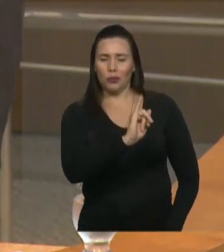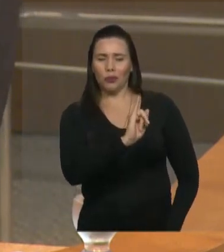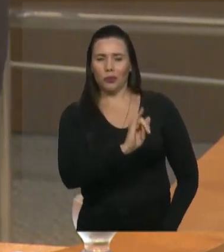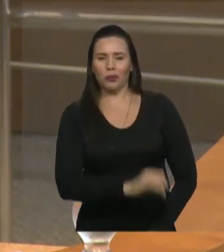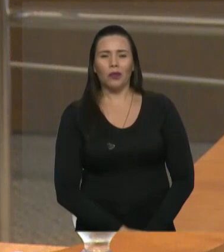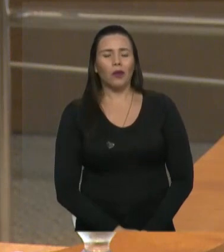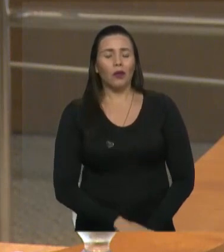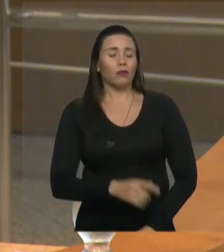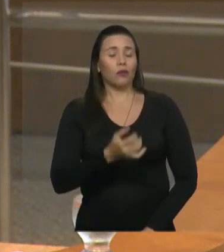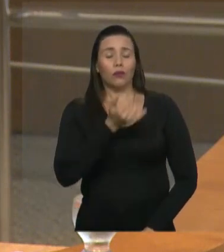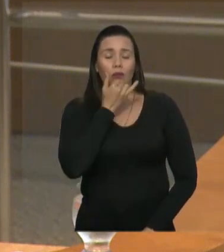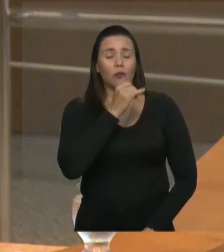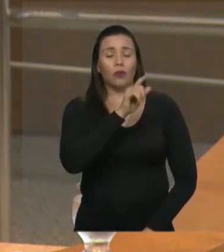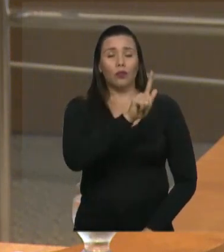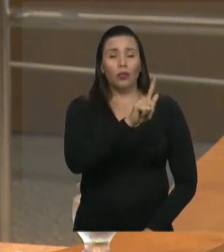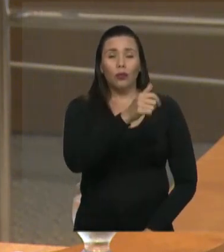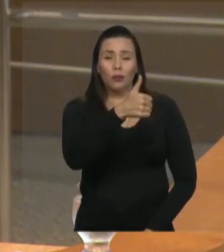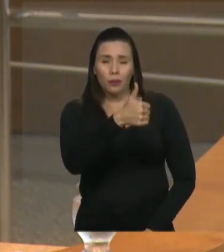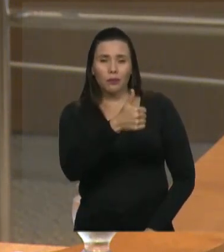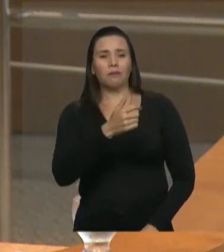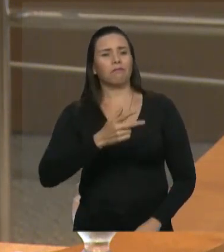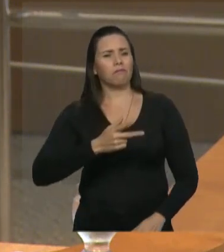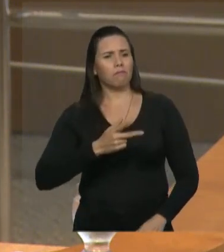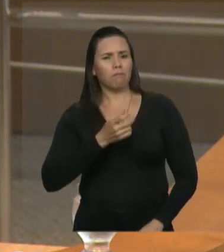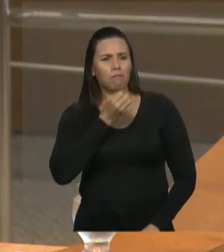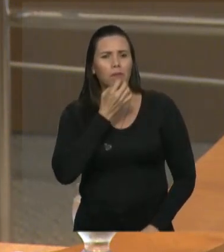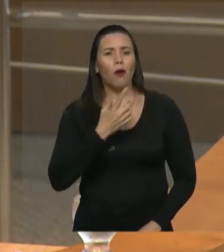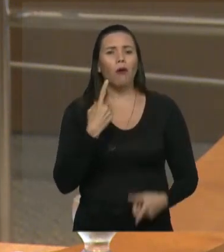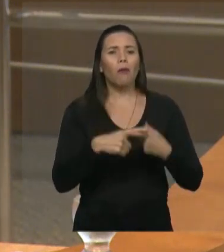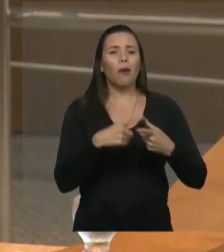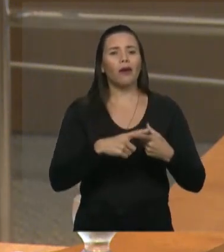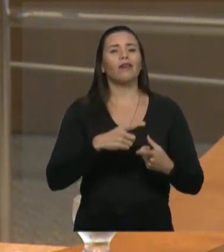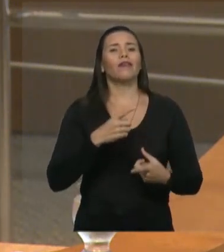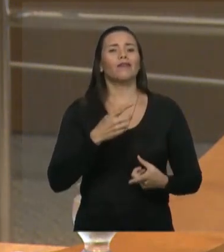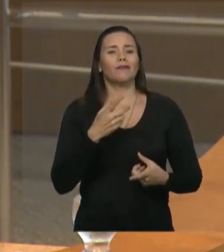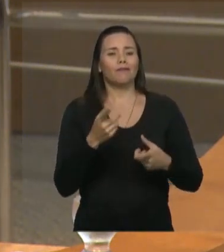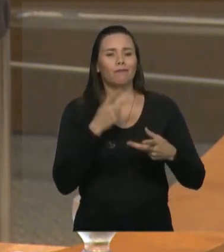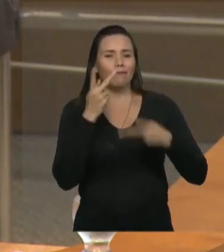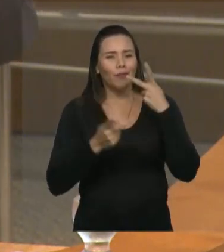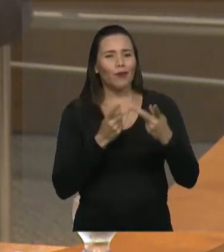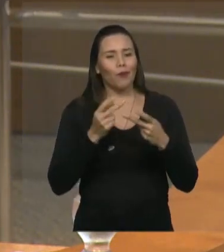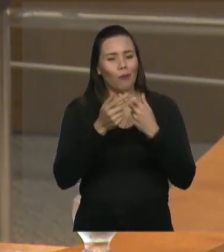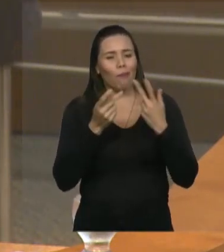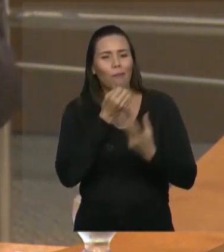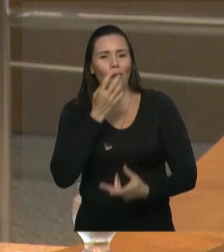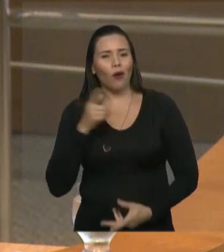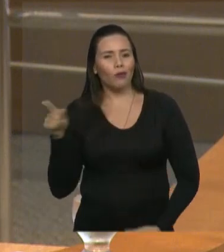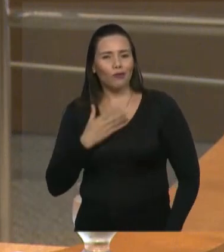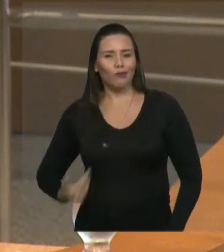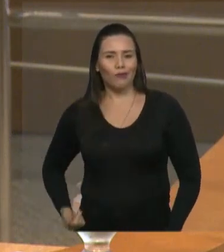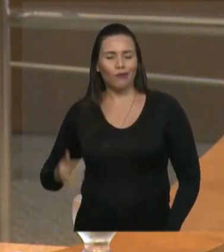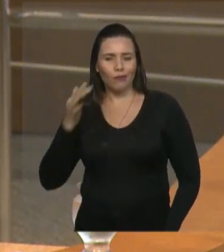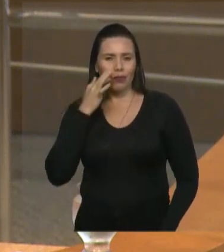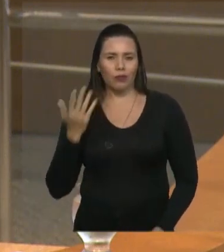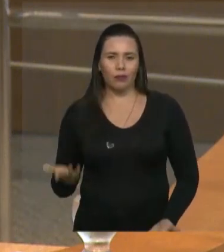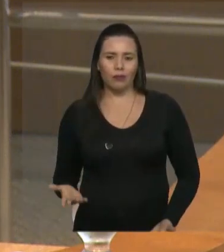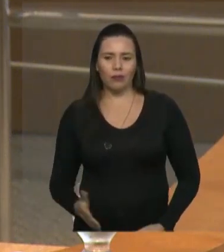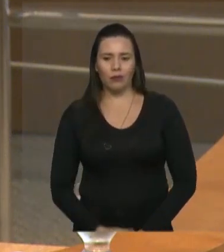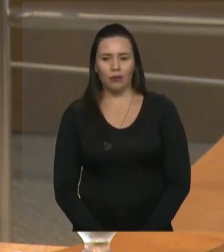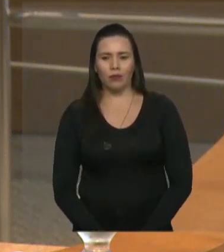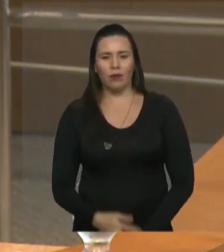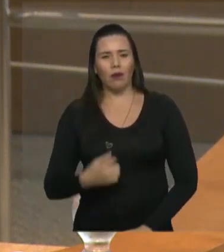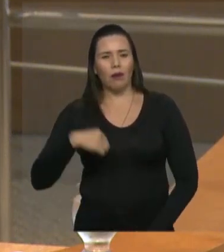de desenvolvimento. O que eu vejo aqui é falência de um governo, que no palanque aqui dentro sentado resolve tudo, mas na